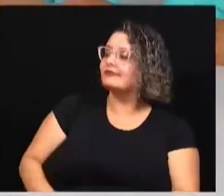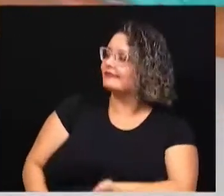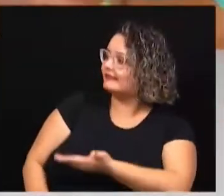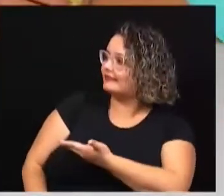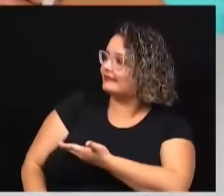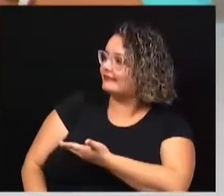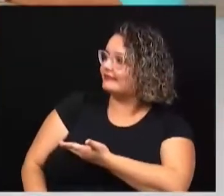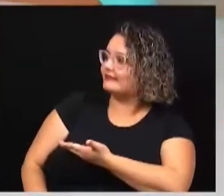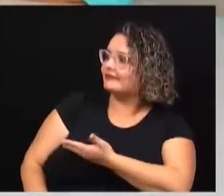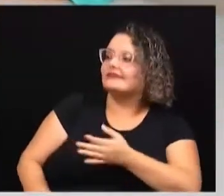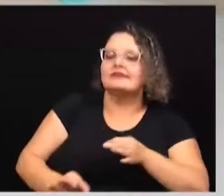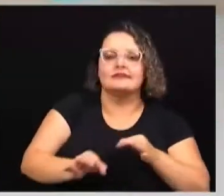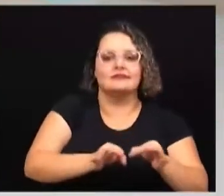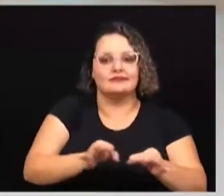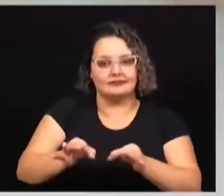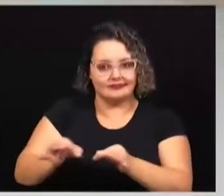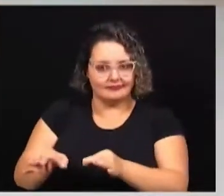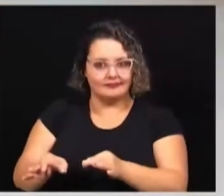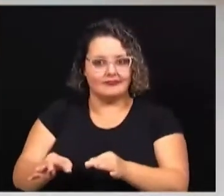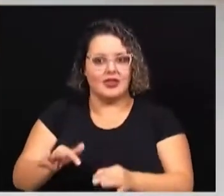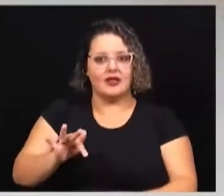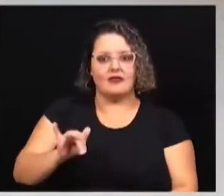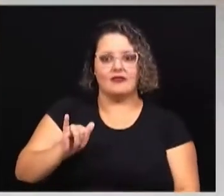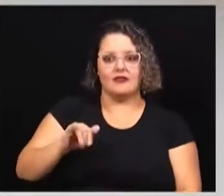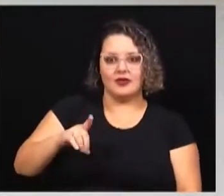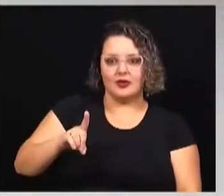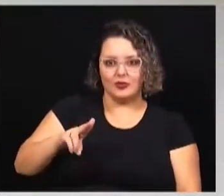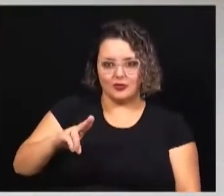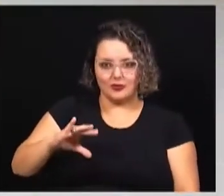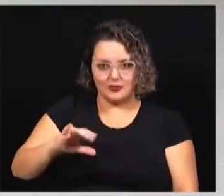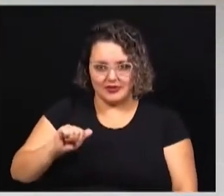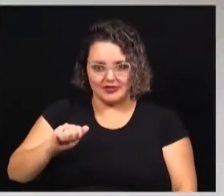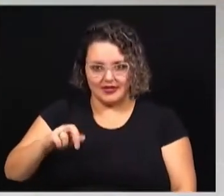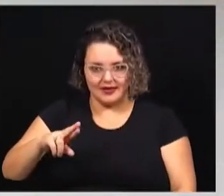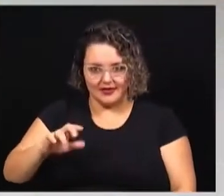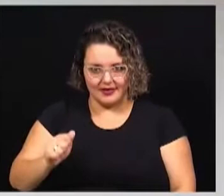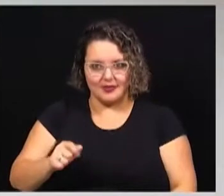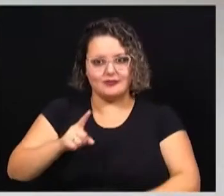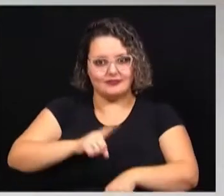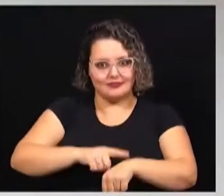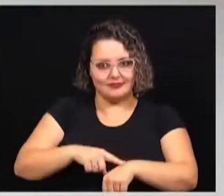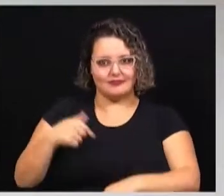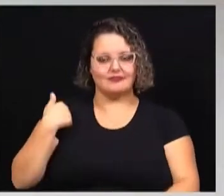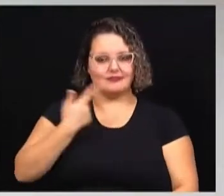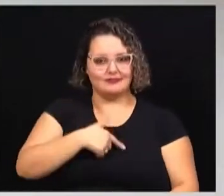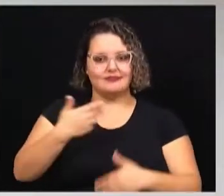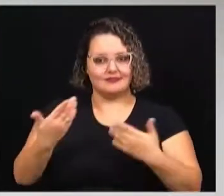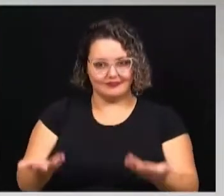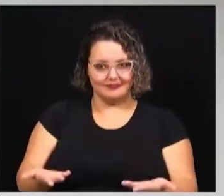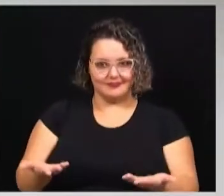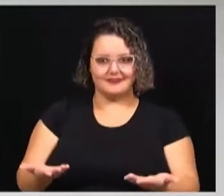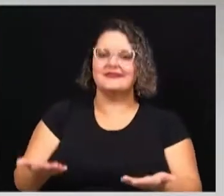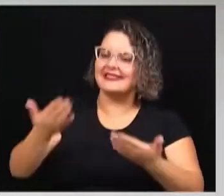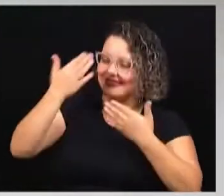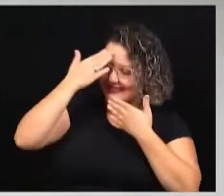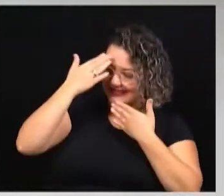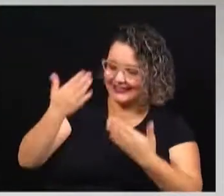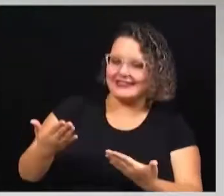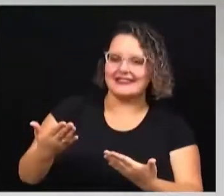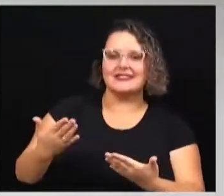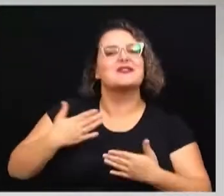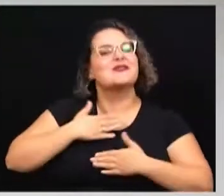Cristine Betec, planejadora fiduciária. Obrigada, Cristine, pelo seu tempo aqui com a gente. Eu que